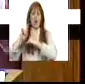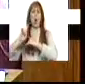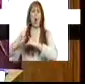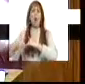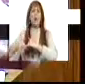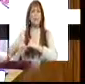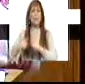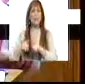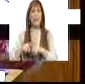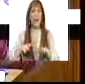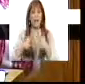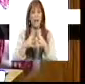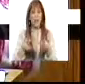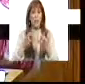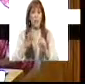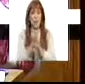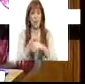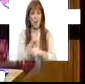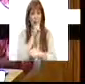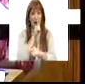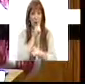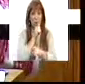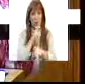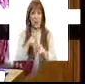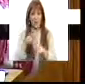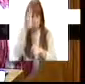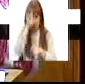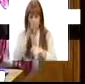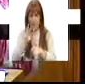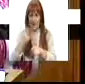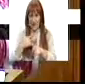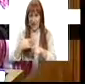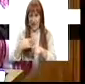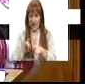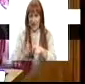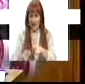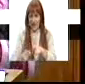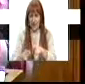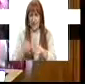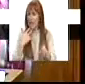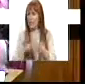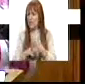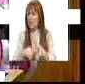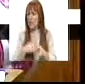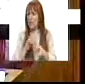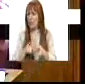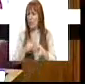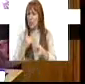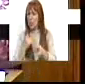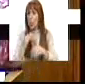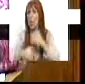naquela que tinha sido a reestruturação do setor da água por parte do Governo PSD-CDS, na verdade significa